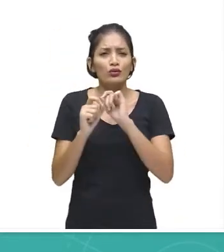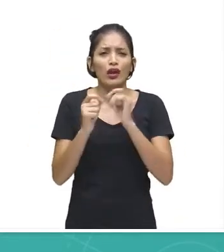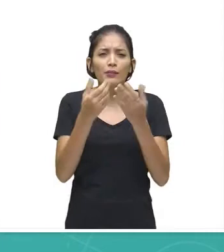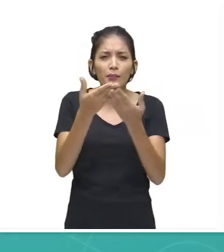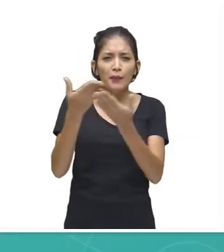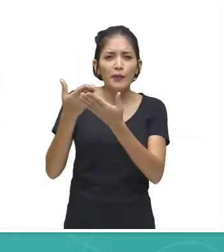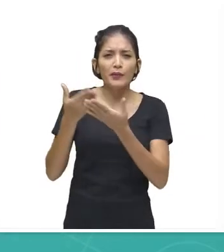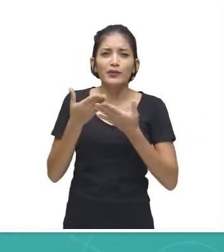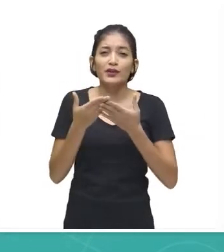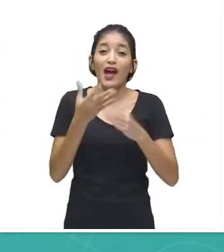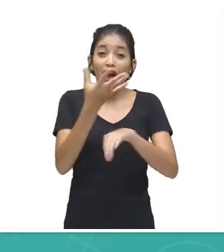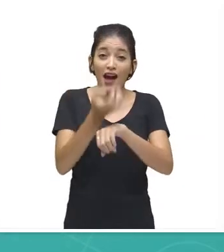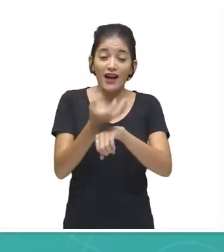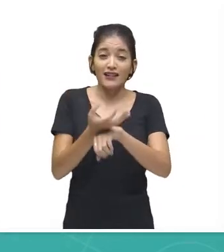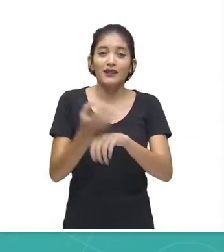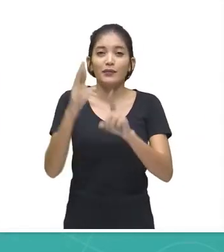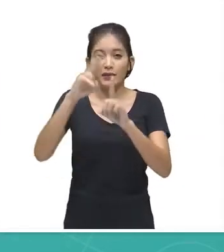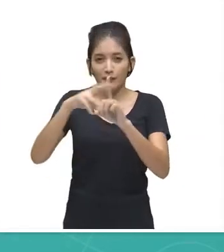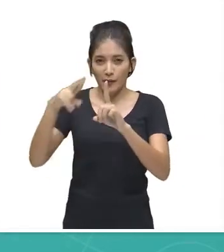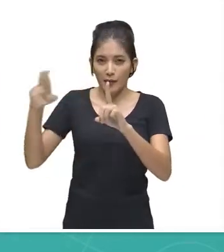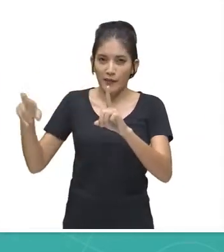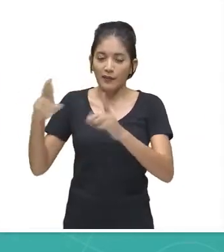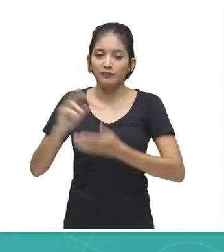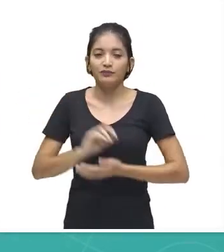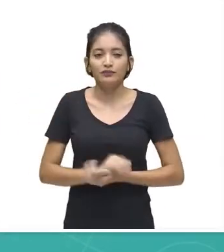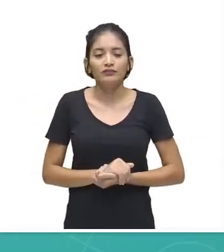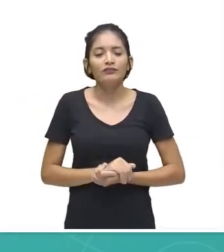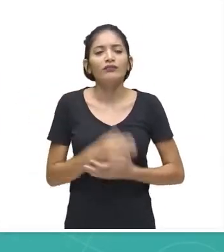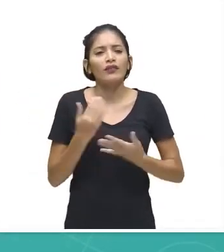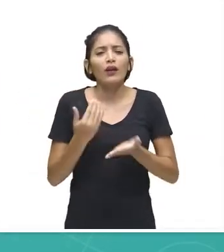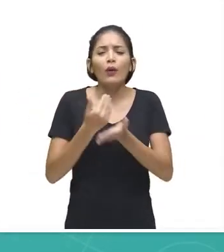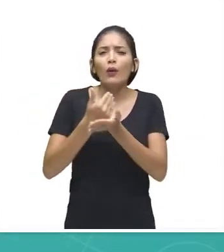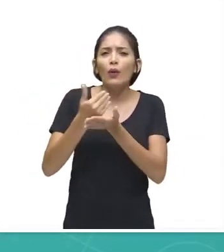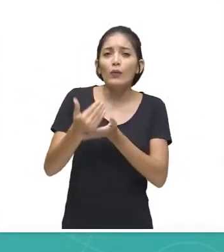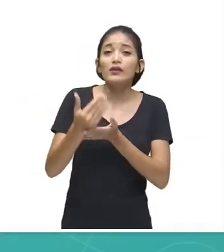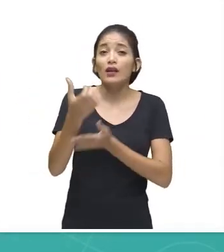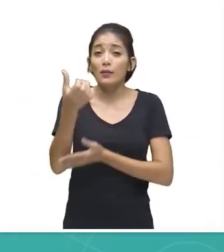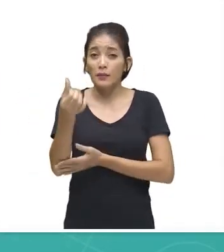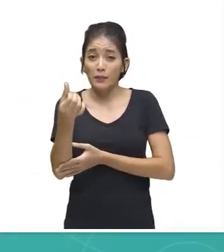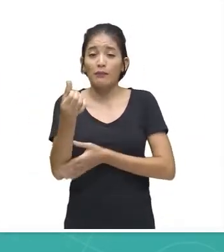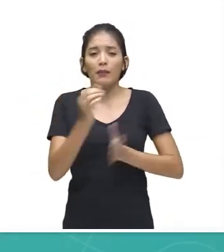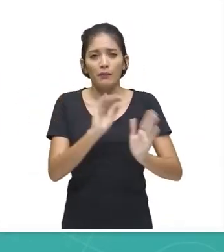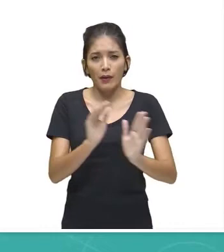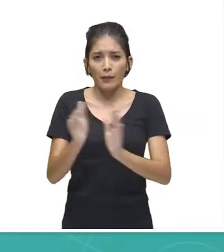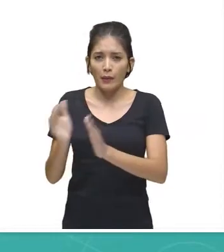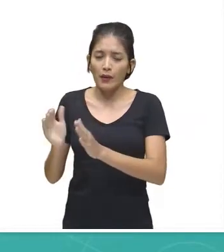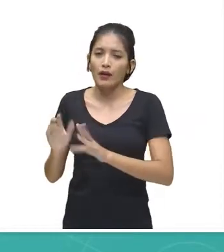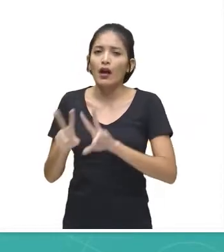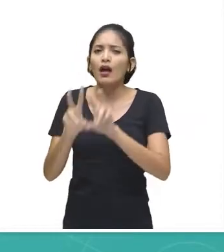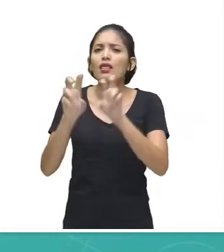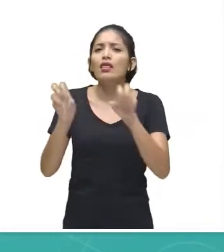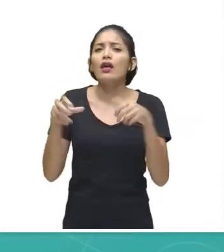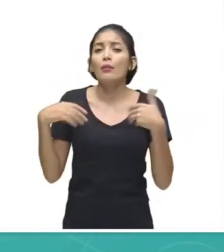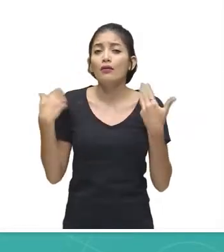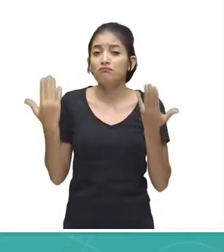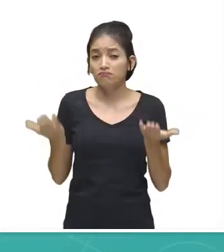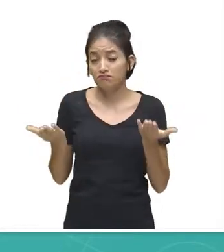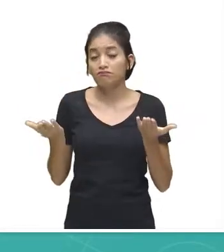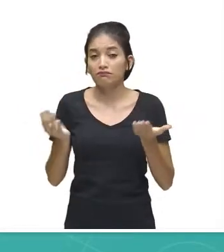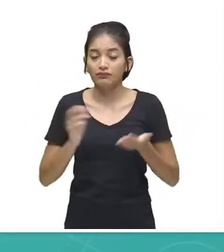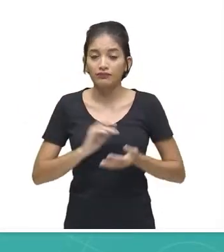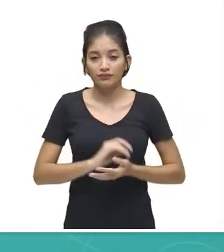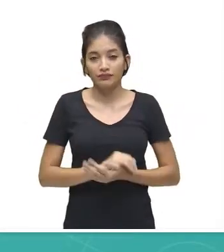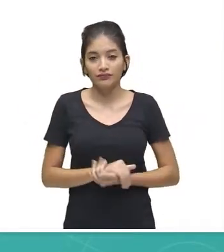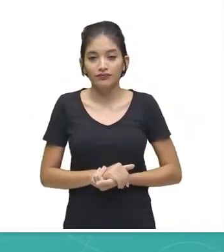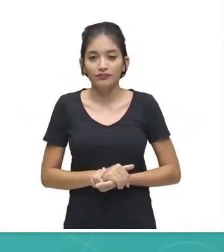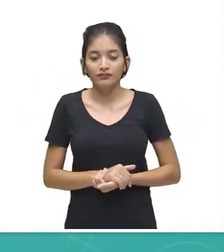ensino religioso. E já vamos começar sexta fase com o nosso tema da aula de